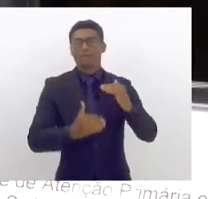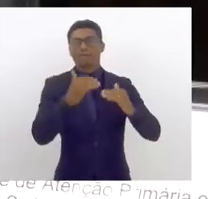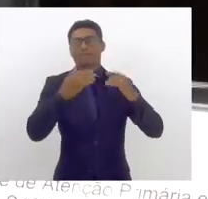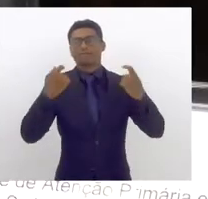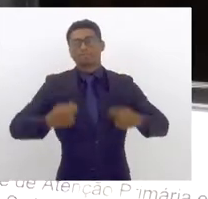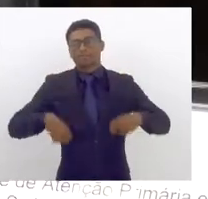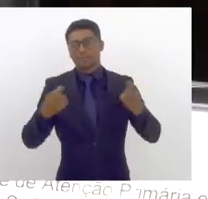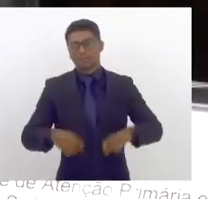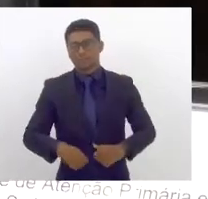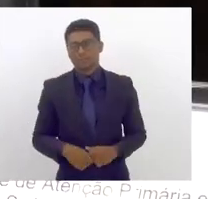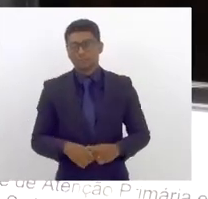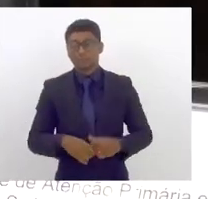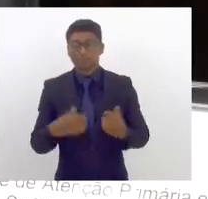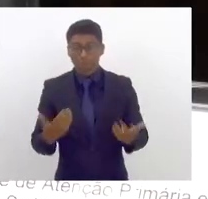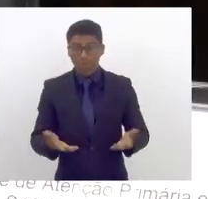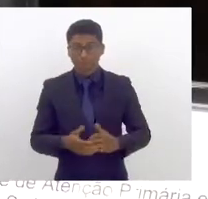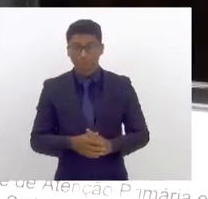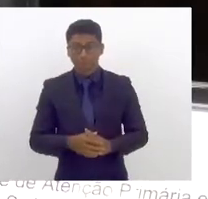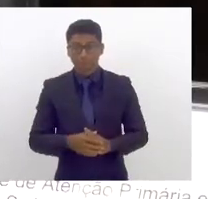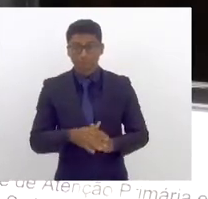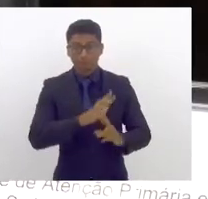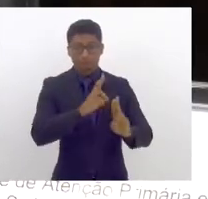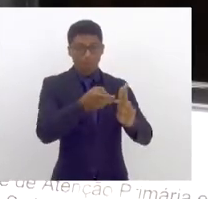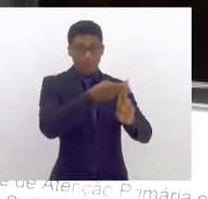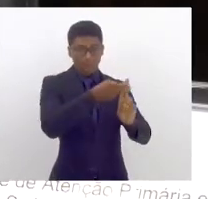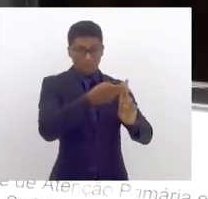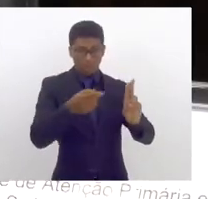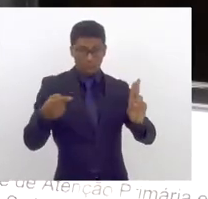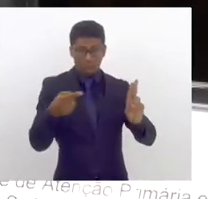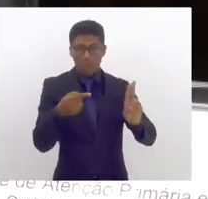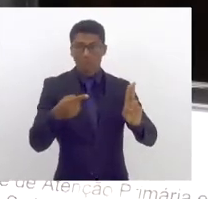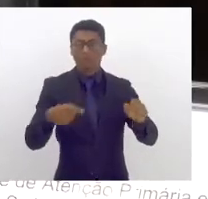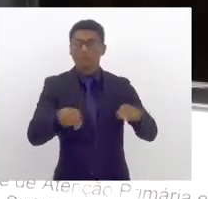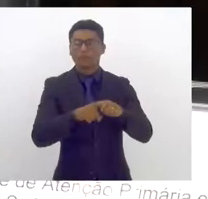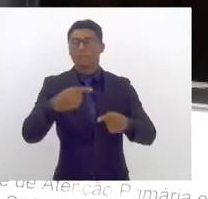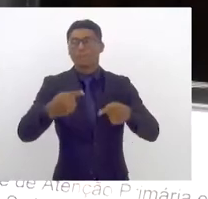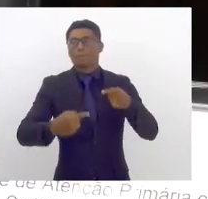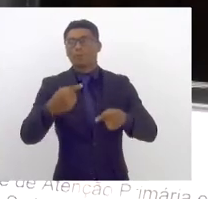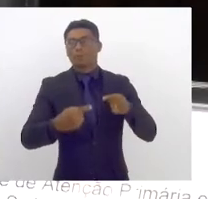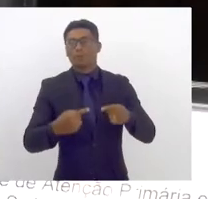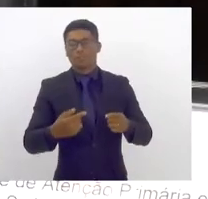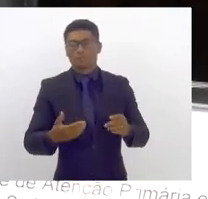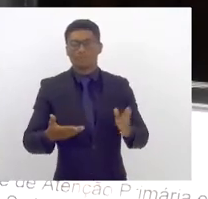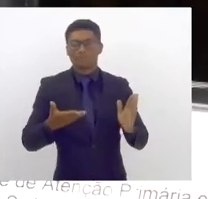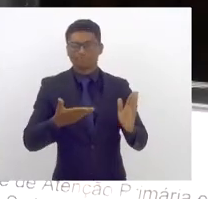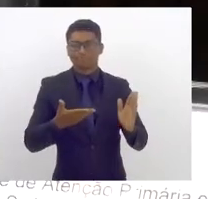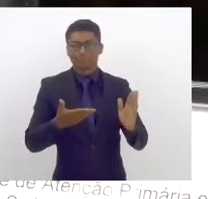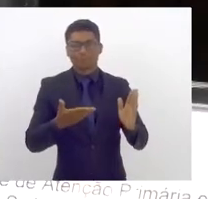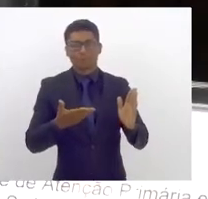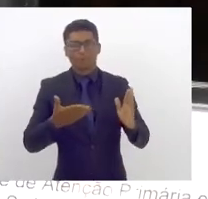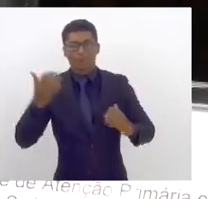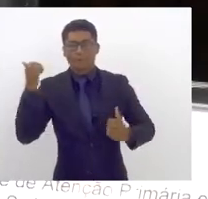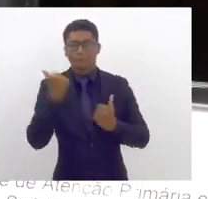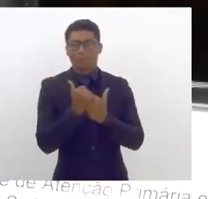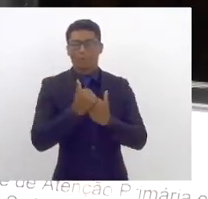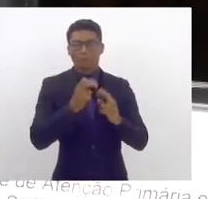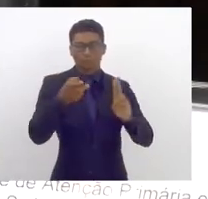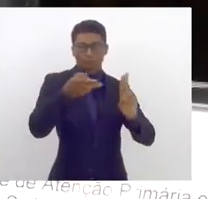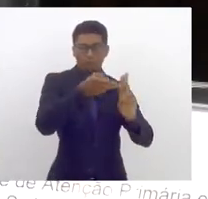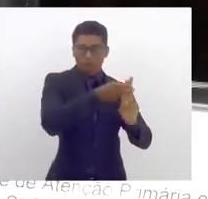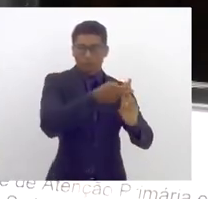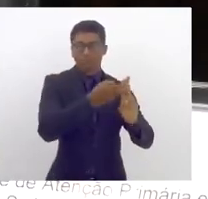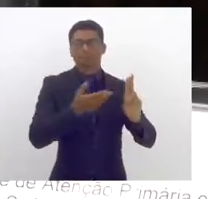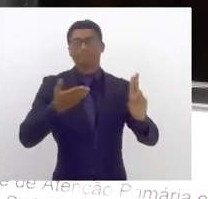as políticas de hidratação do SUS que nós é construímos aqui enquanto militantes enquanto parlamentares foram